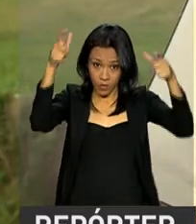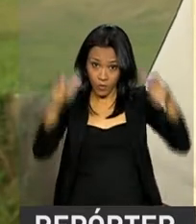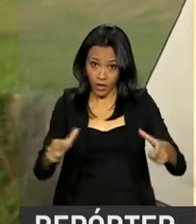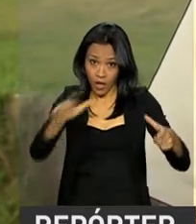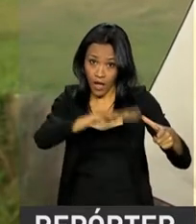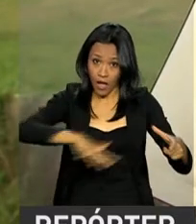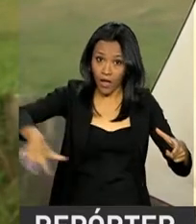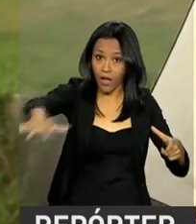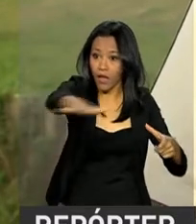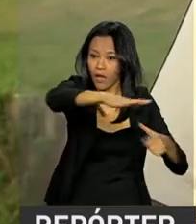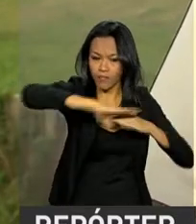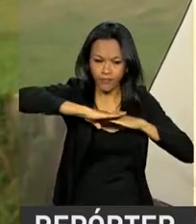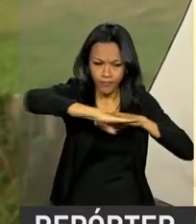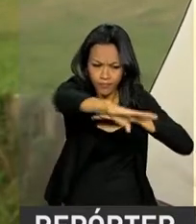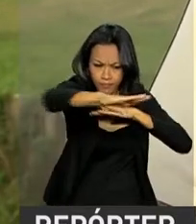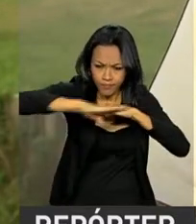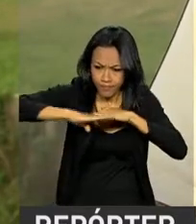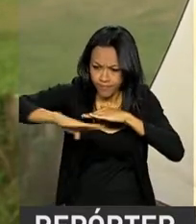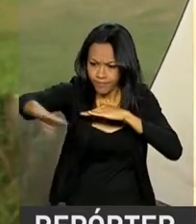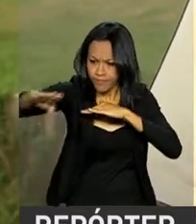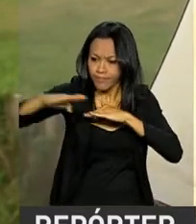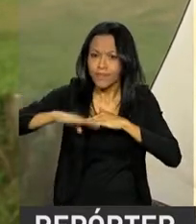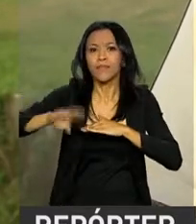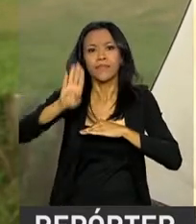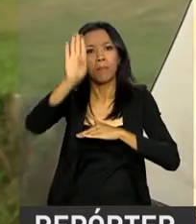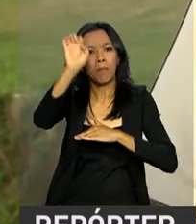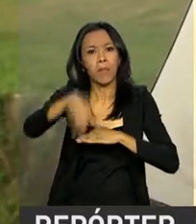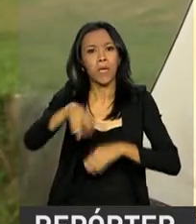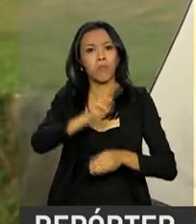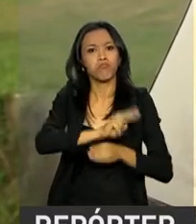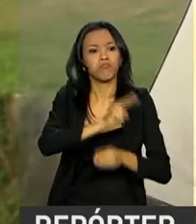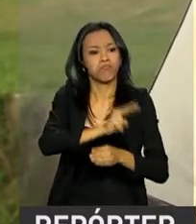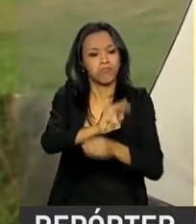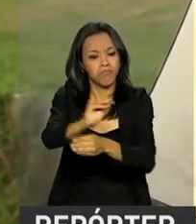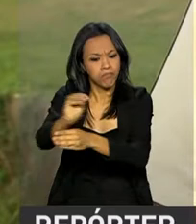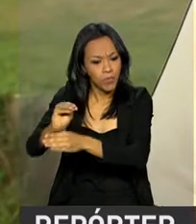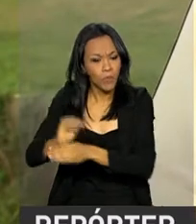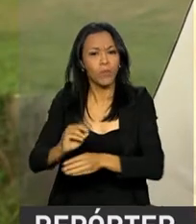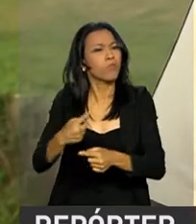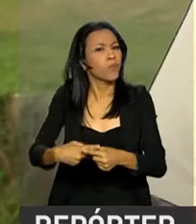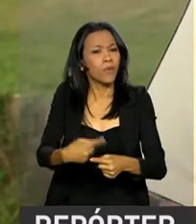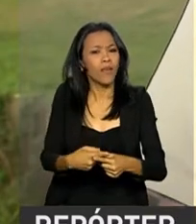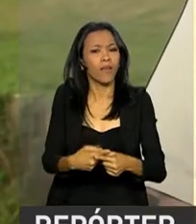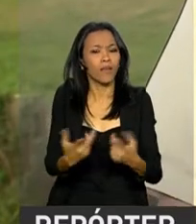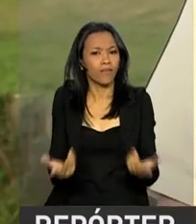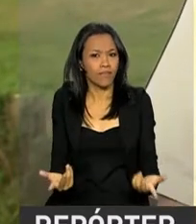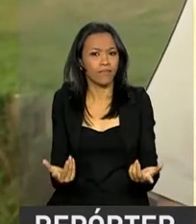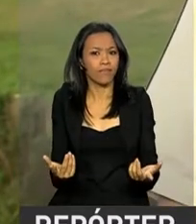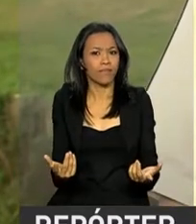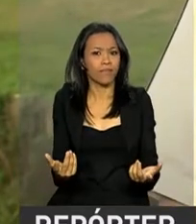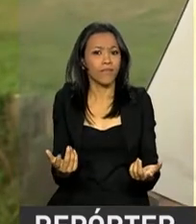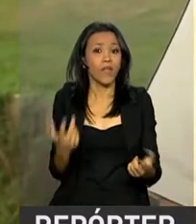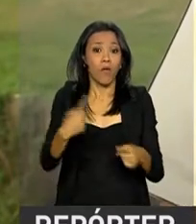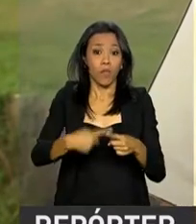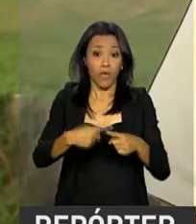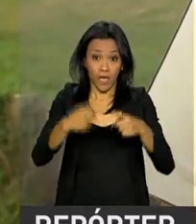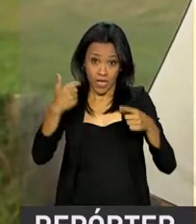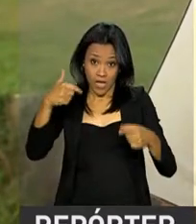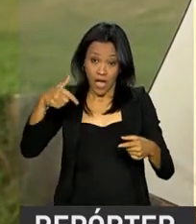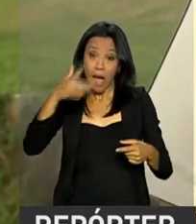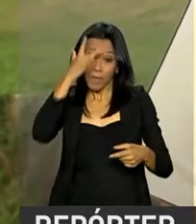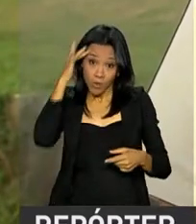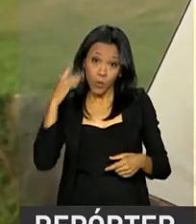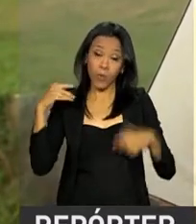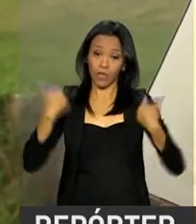a planície pantaneira está extremamente bem conservada e porquê porque o pantaneiro